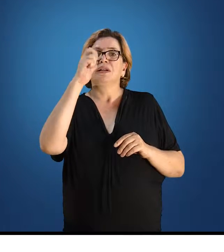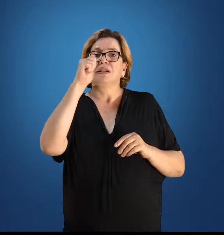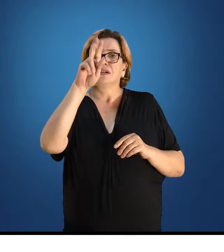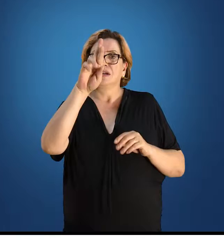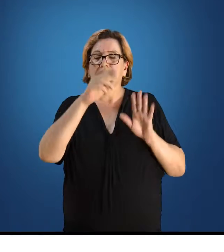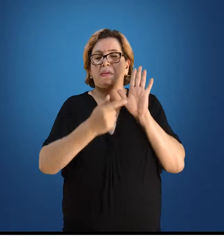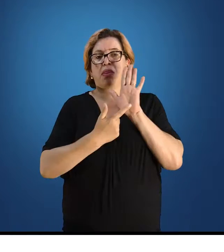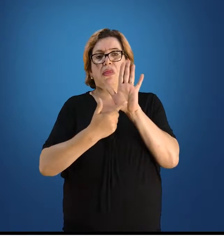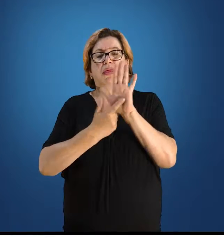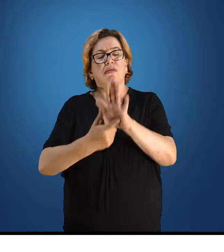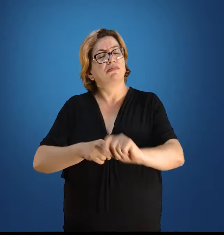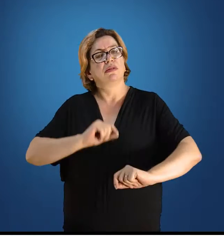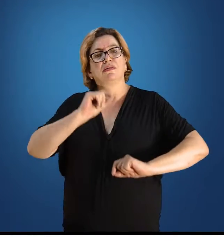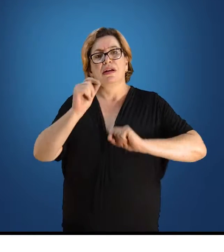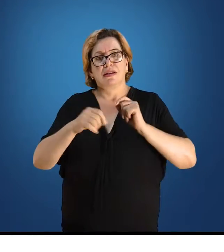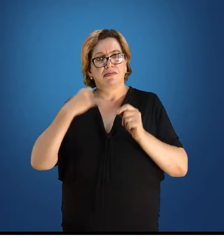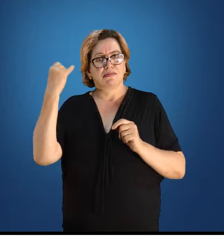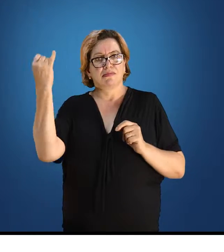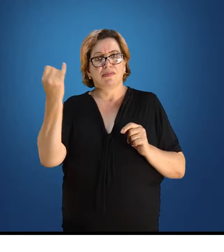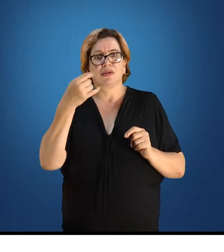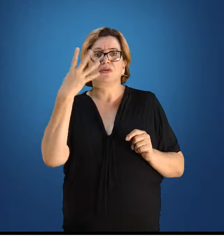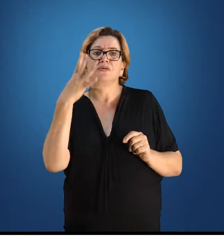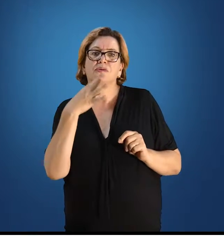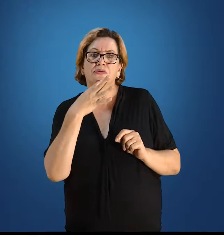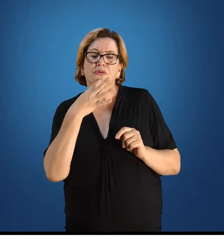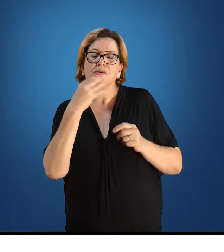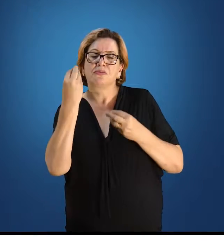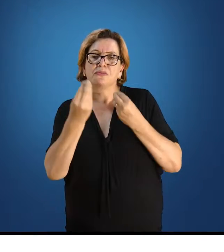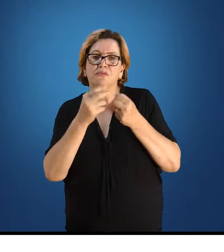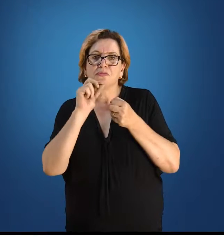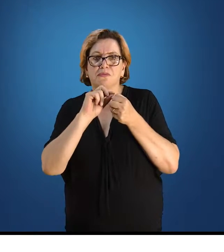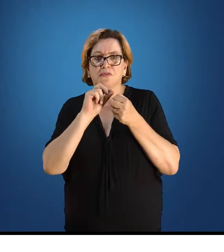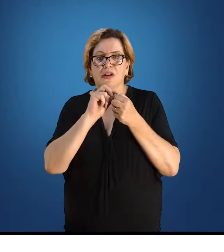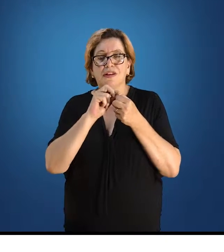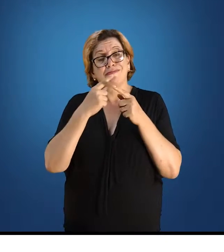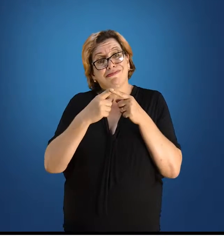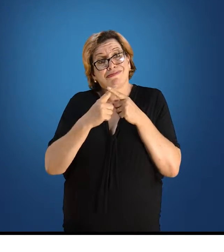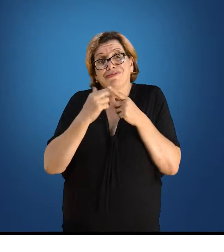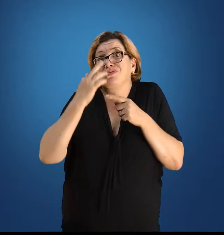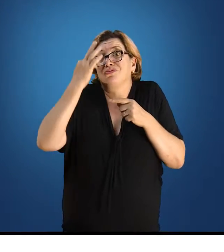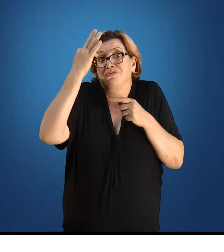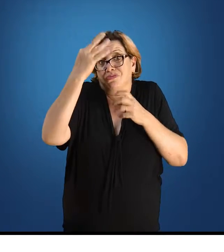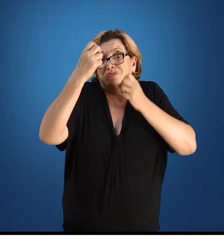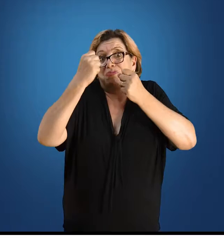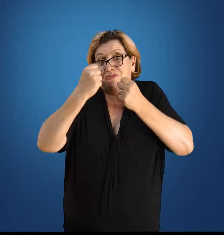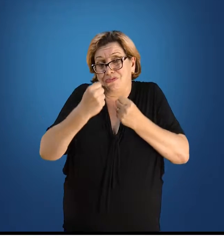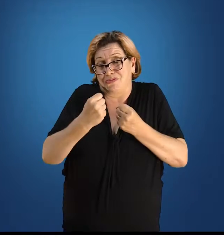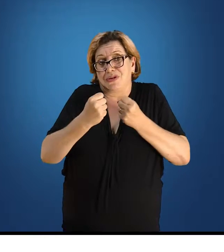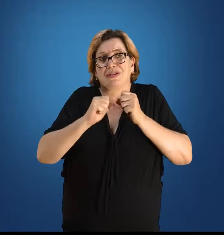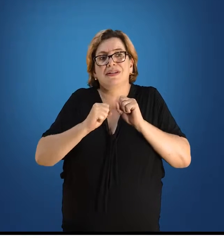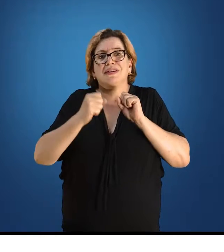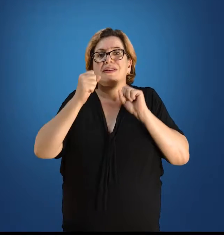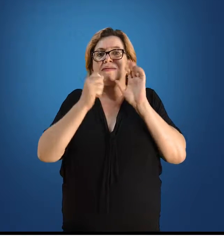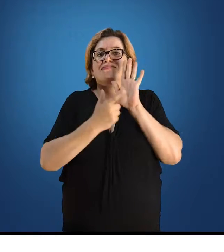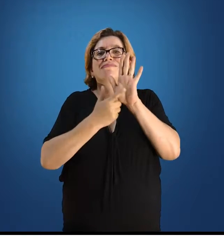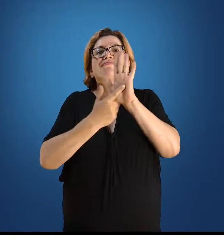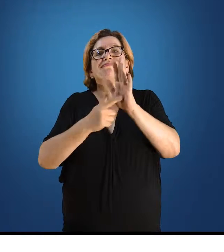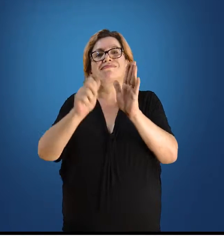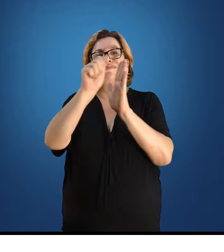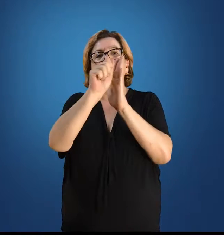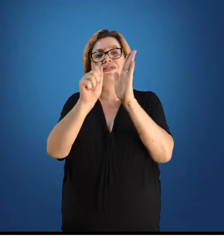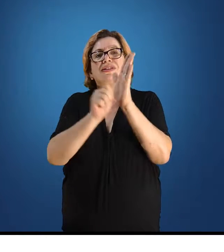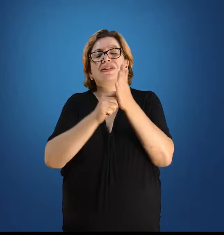de submissão, se você pretende futuramente submeter, publicar artigos em